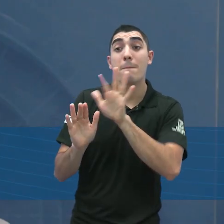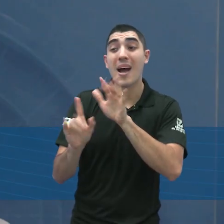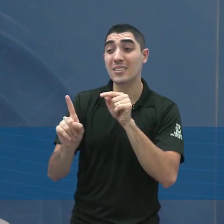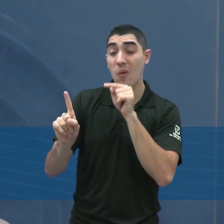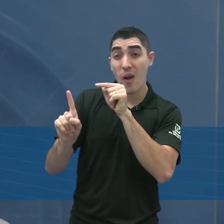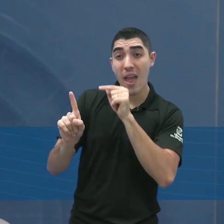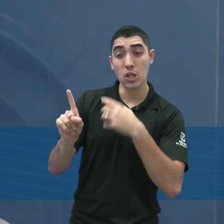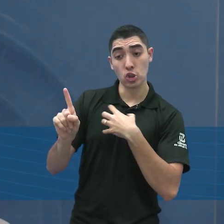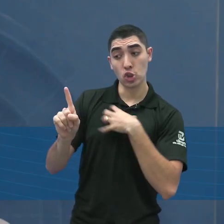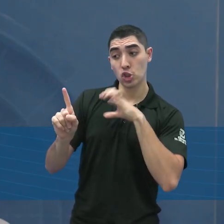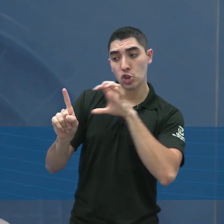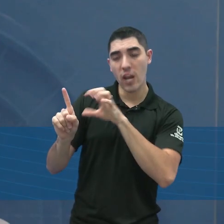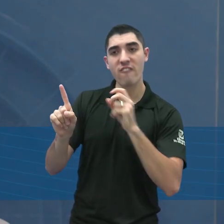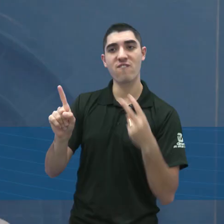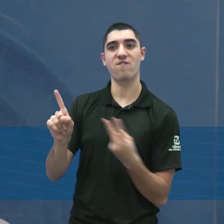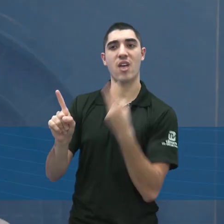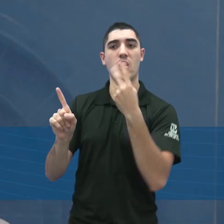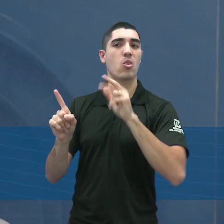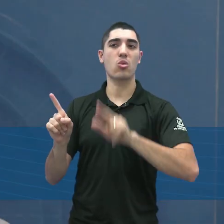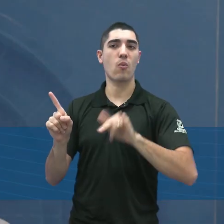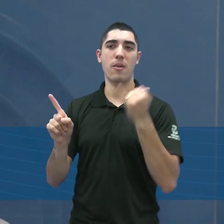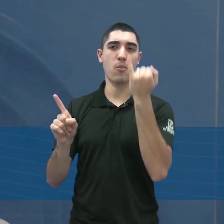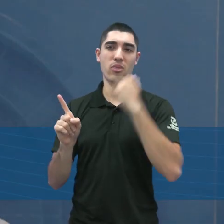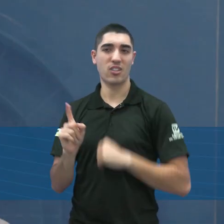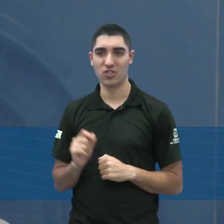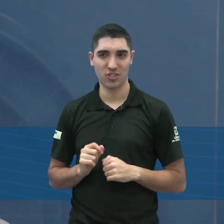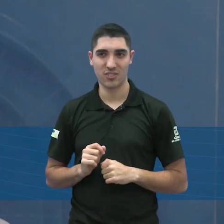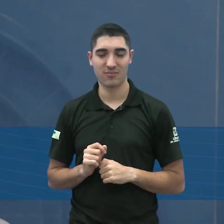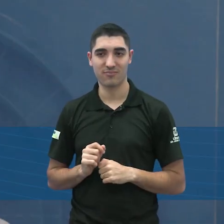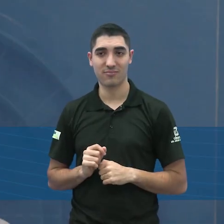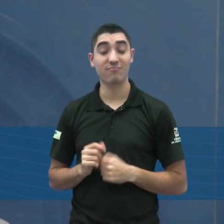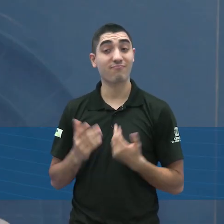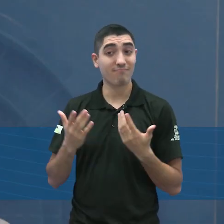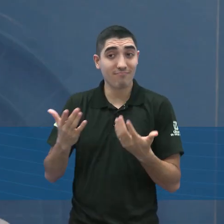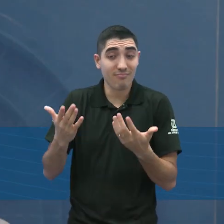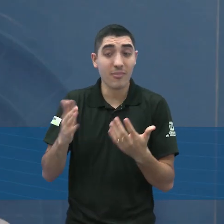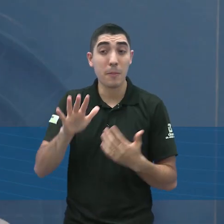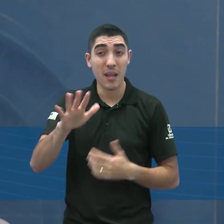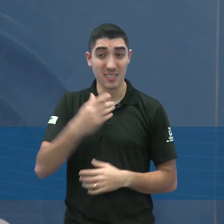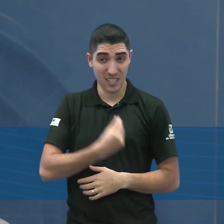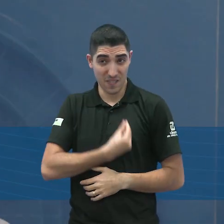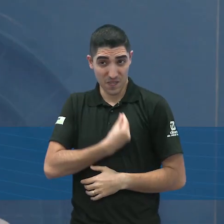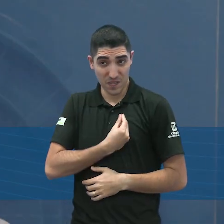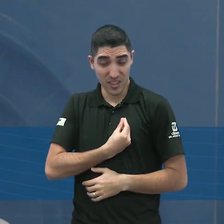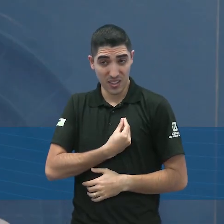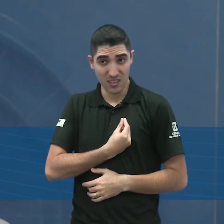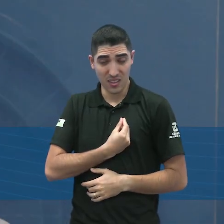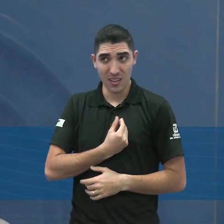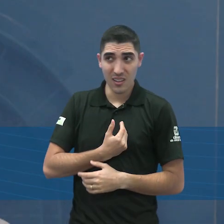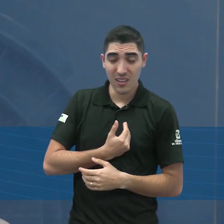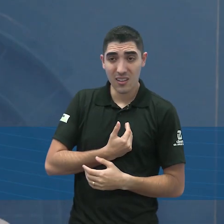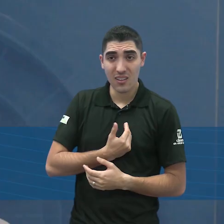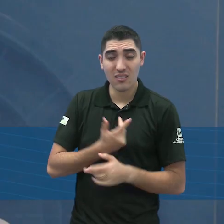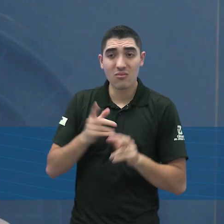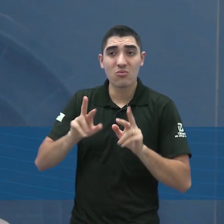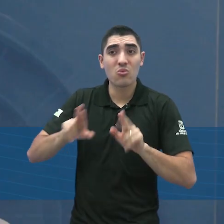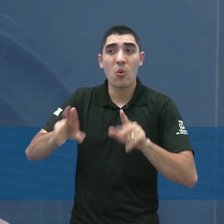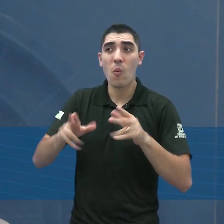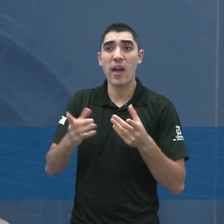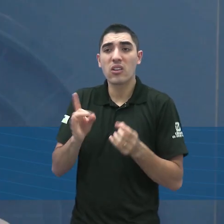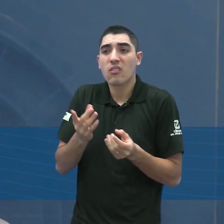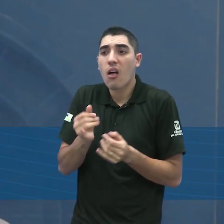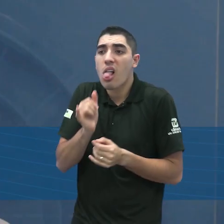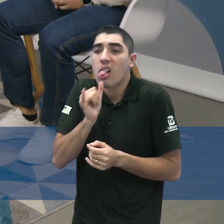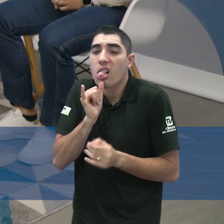pessoa não são importantes, é o que ele aparenta ser. E a vida não é tão superficial assim, é muito mais